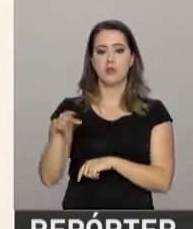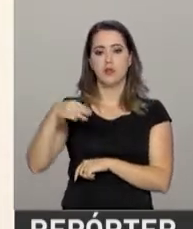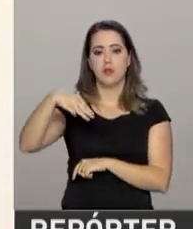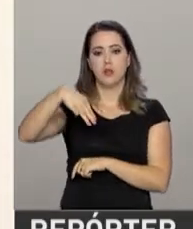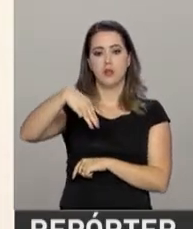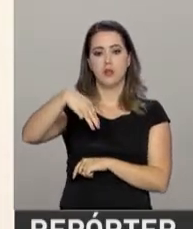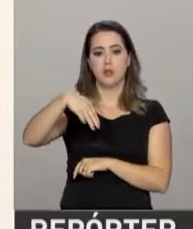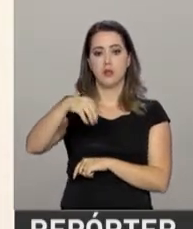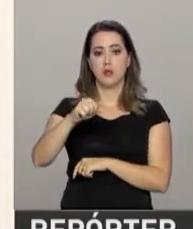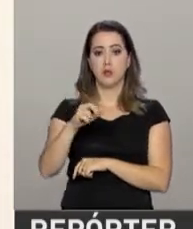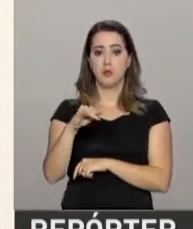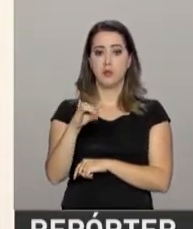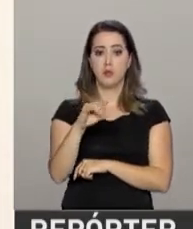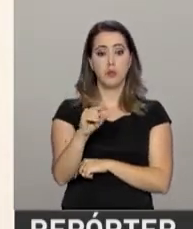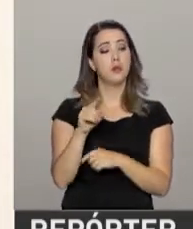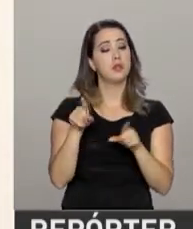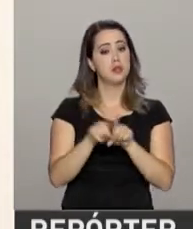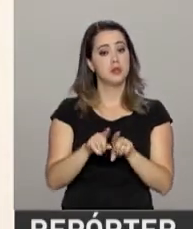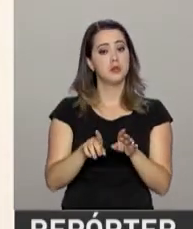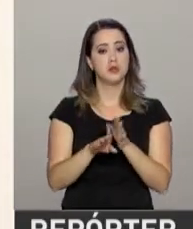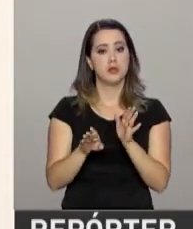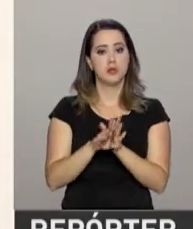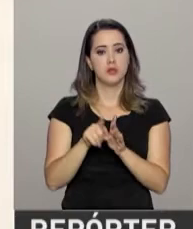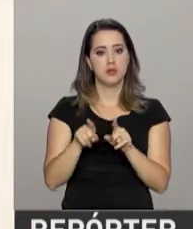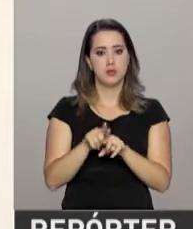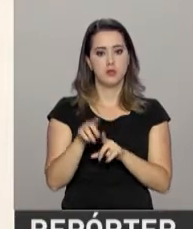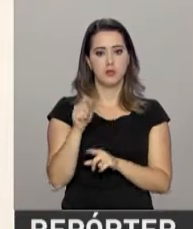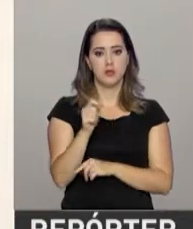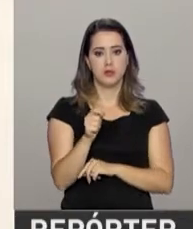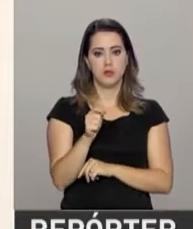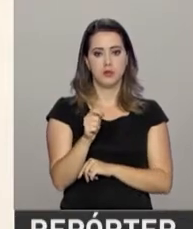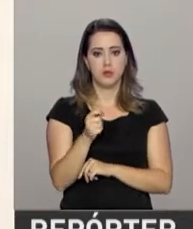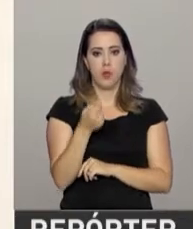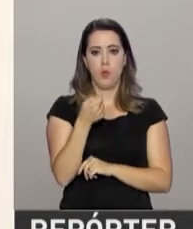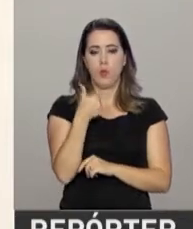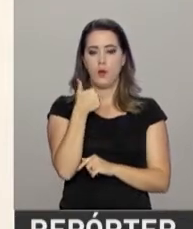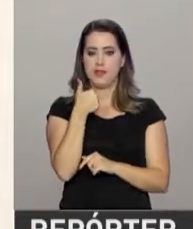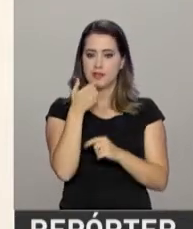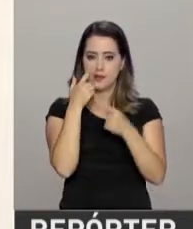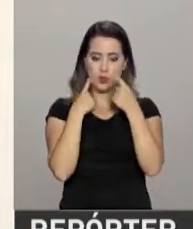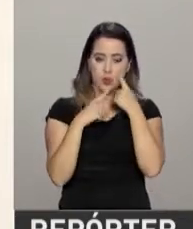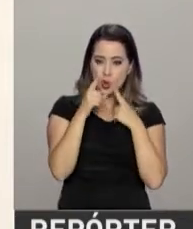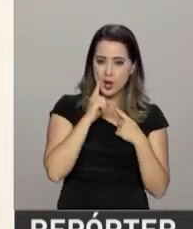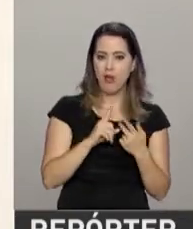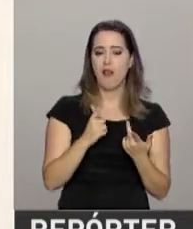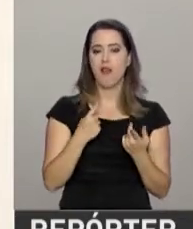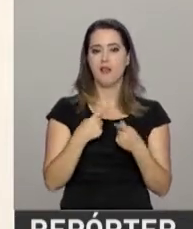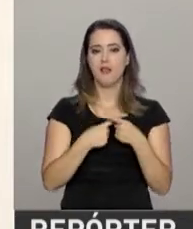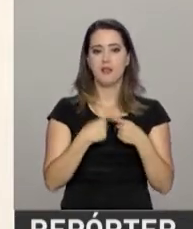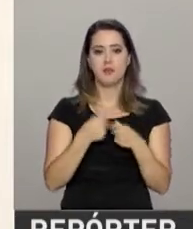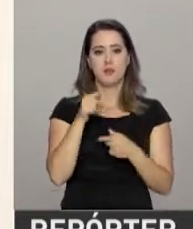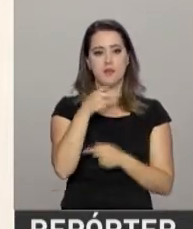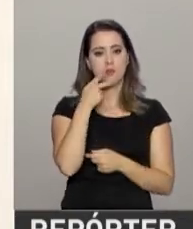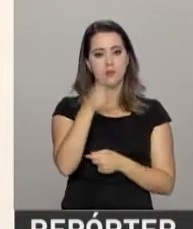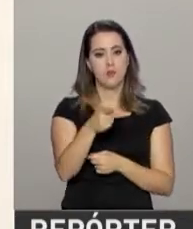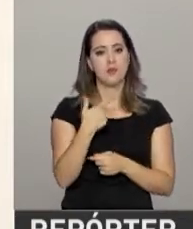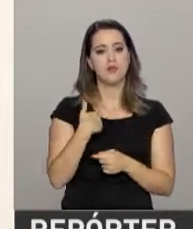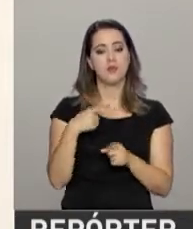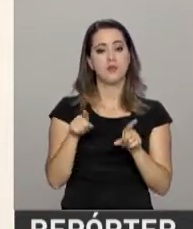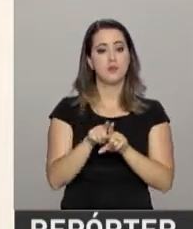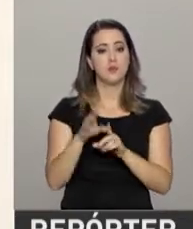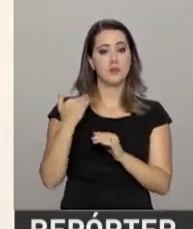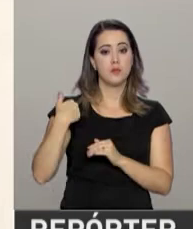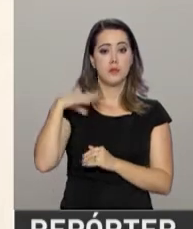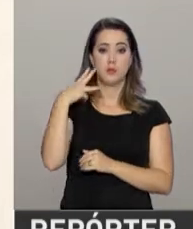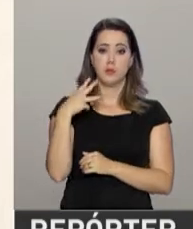se gostou tanto que chegou até a chorar tendo em vista o que ele dizia ou seja há